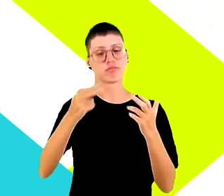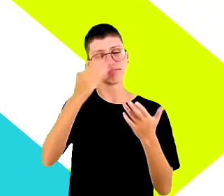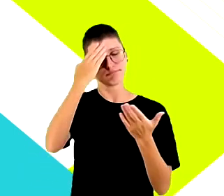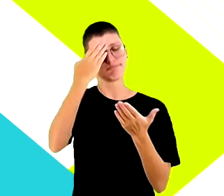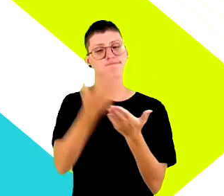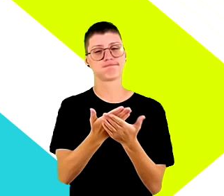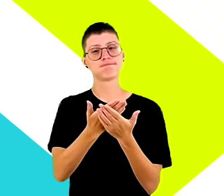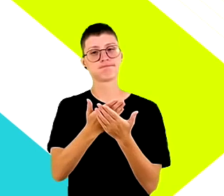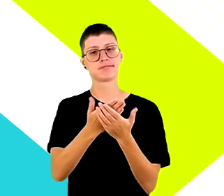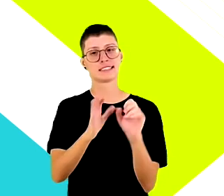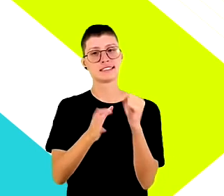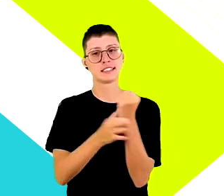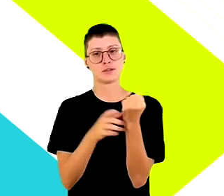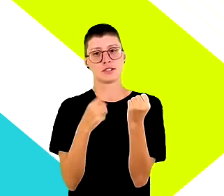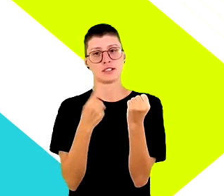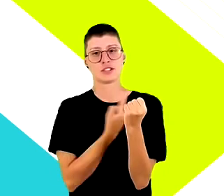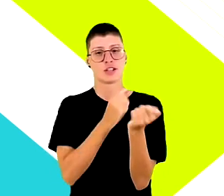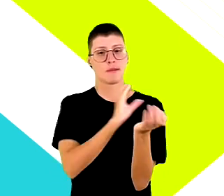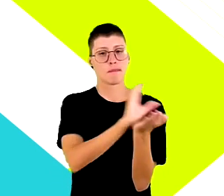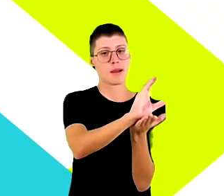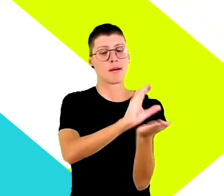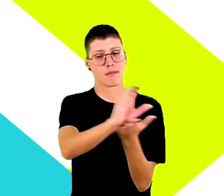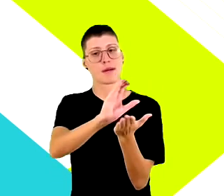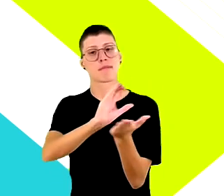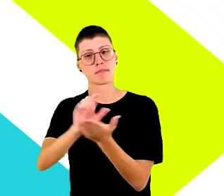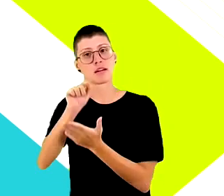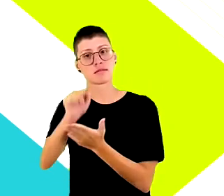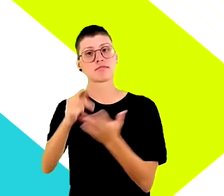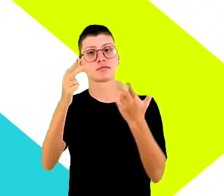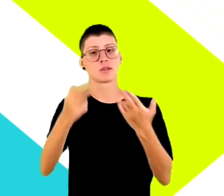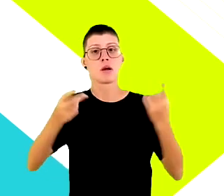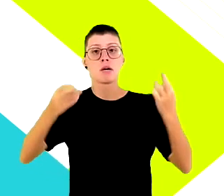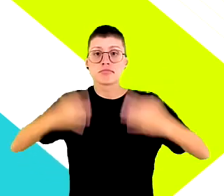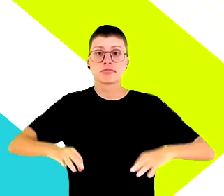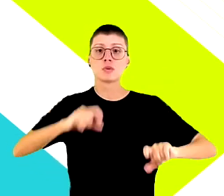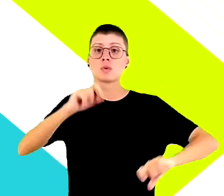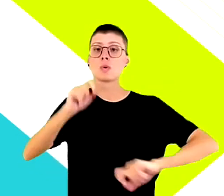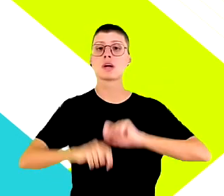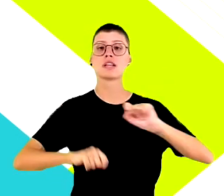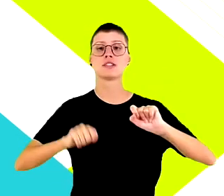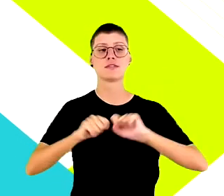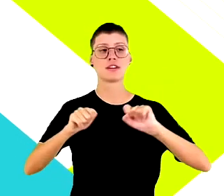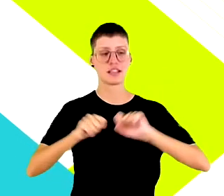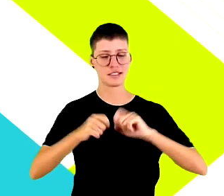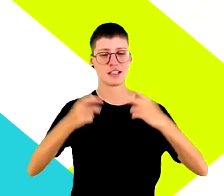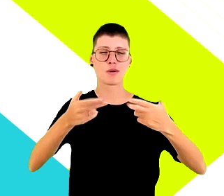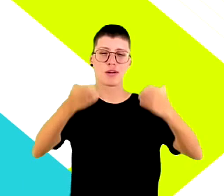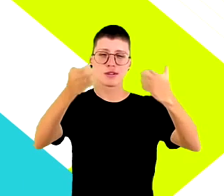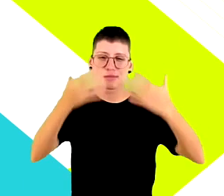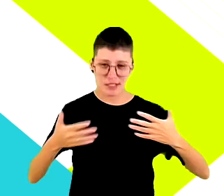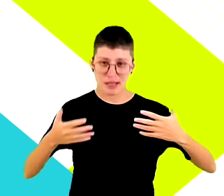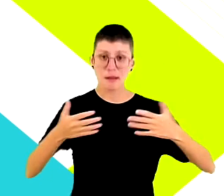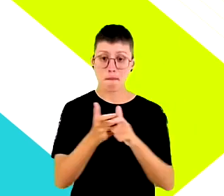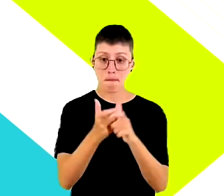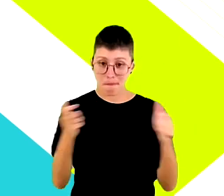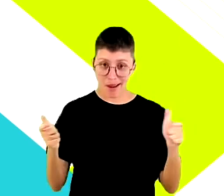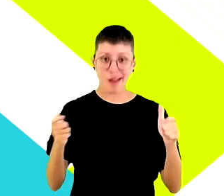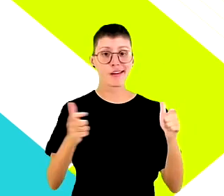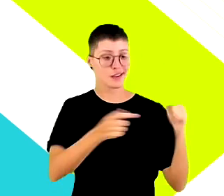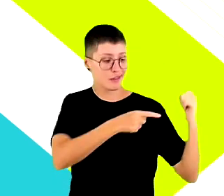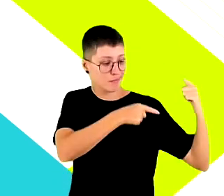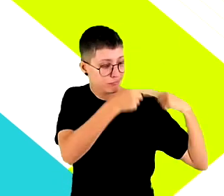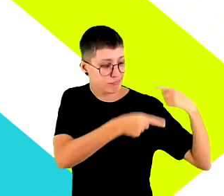bastante a gente. Porque acho que isso foi uma validação do que a gente estava fazendo. Né? Como eu falei, boa parte da cadeia financia, né,